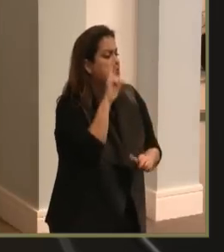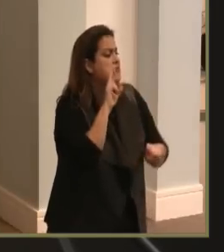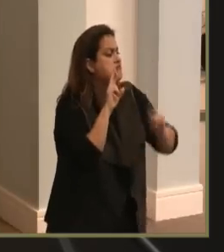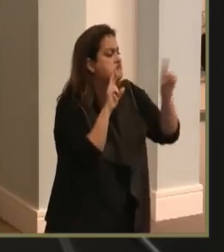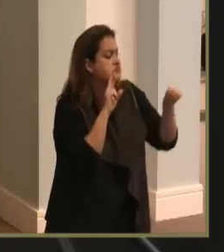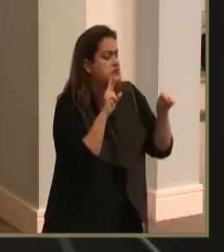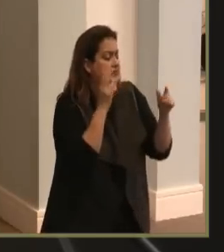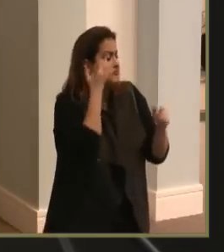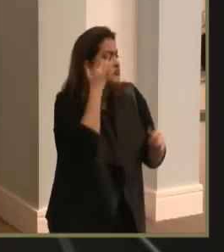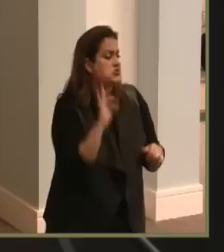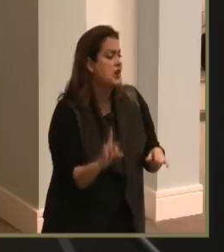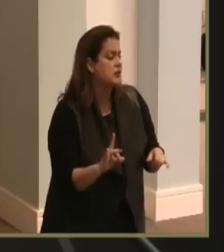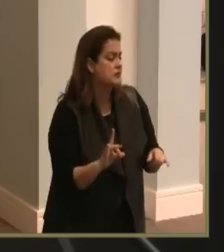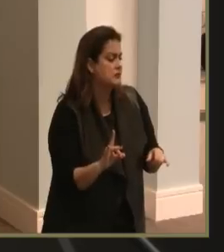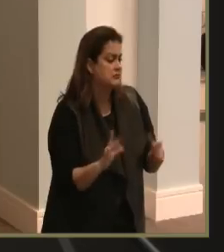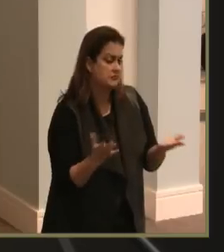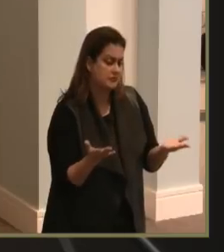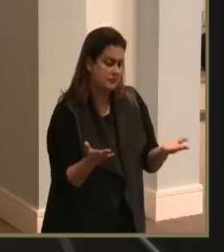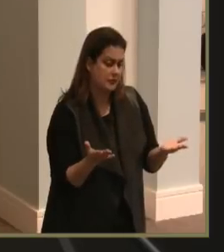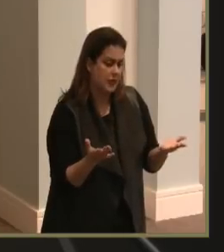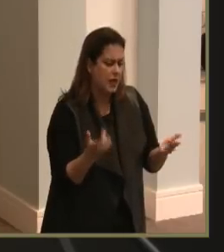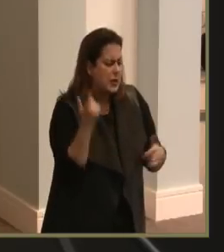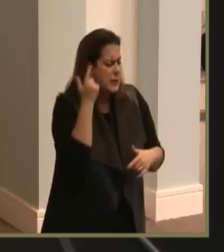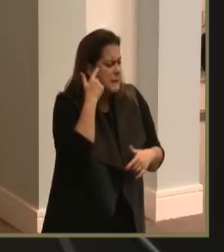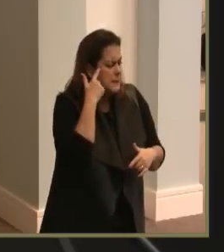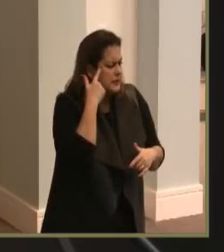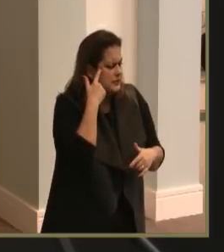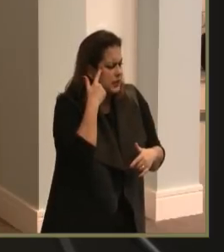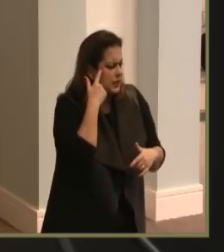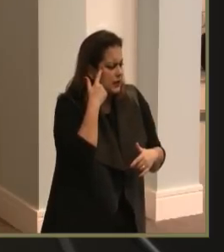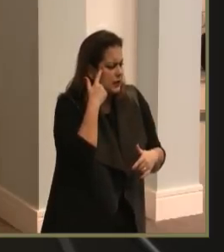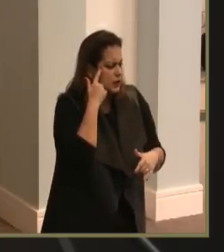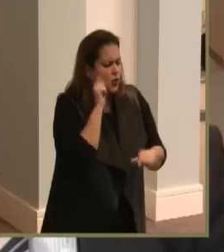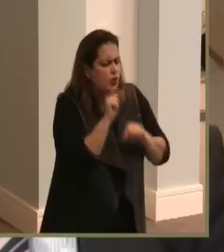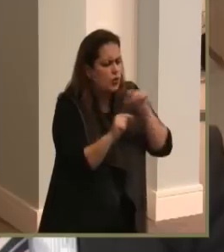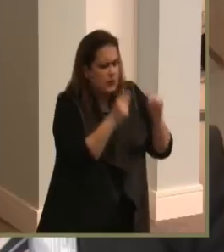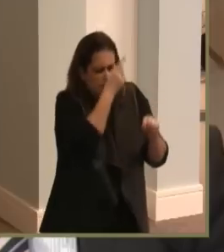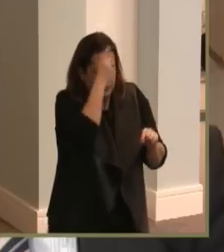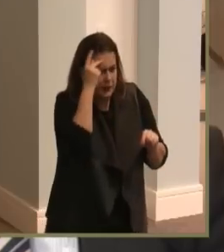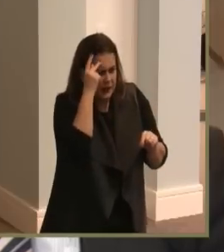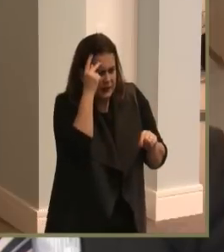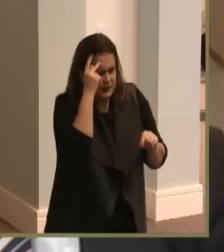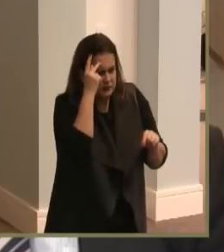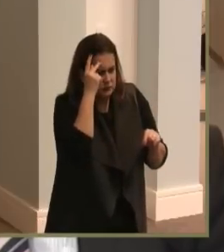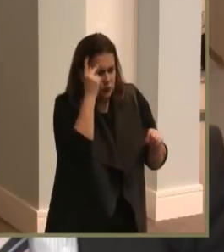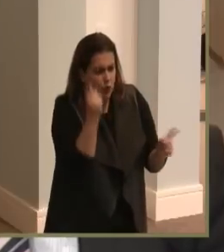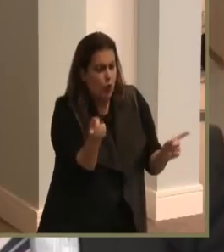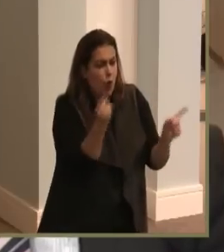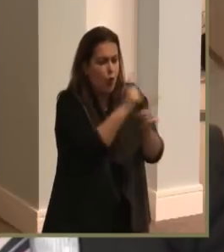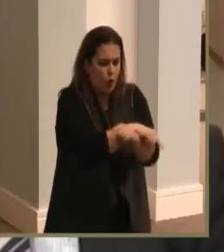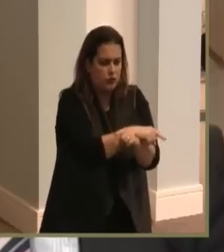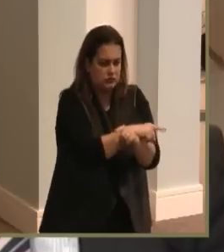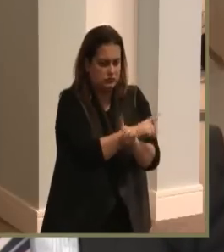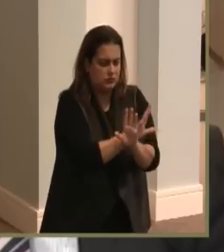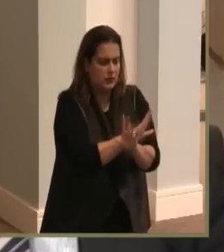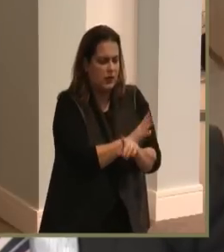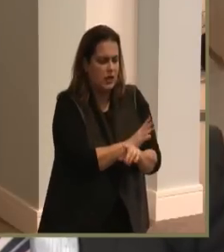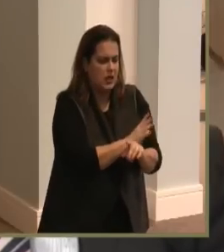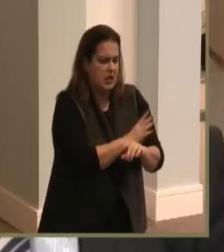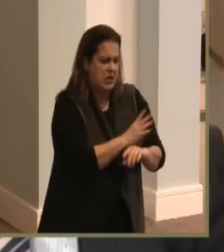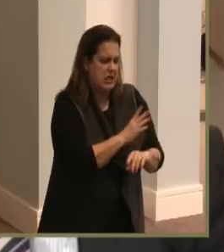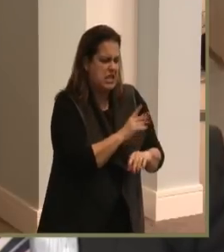Eu gostaria de desafiá-lo a pensar de uma maneira muito contrária àquilo que a grande maioria dos brasileiros pensam a respeito de Brasília. Uma